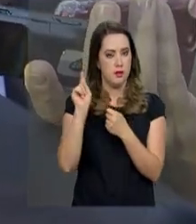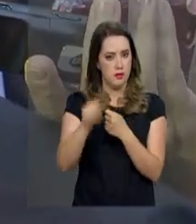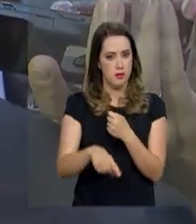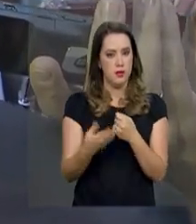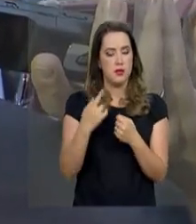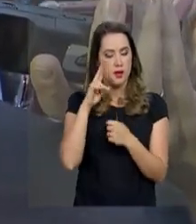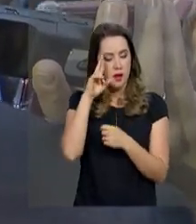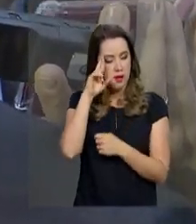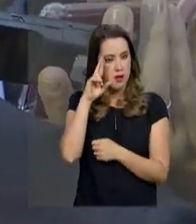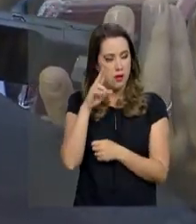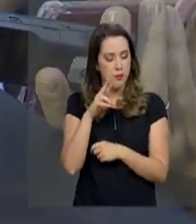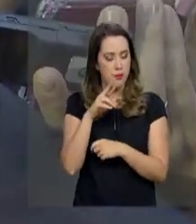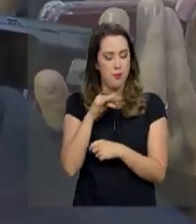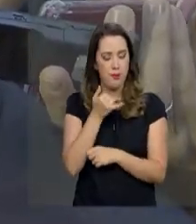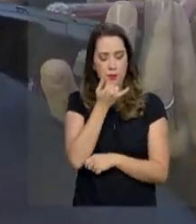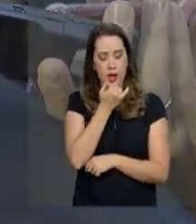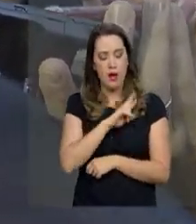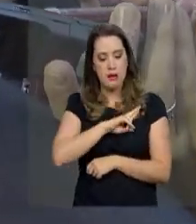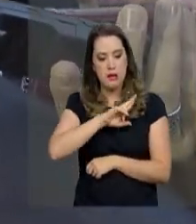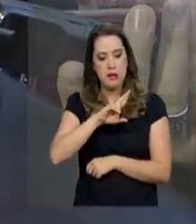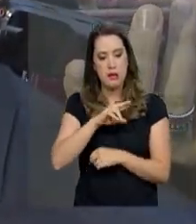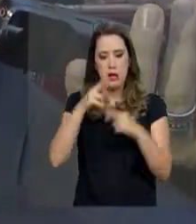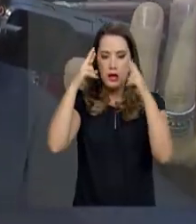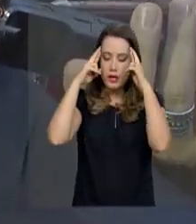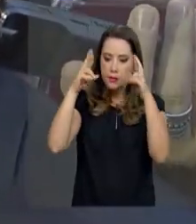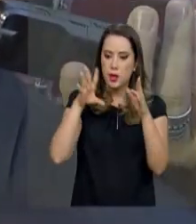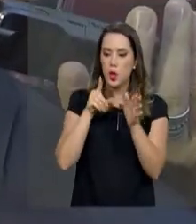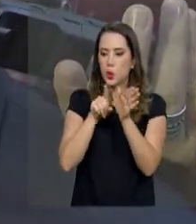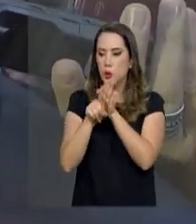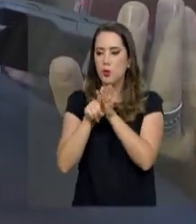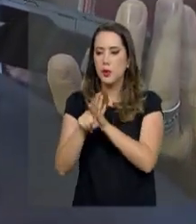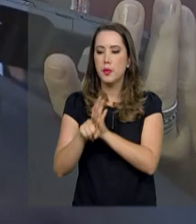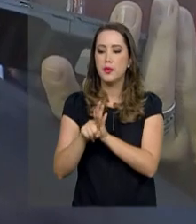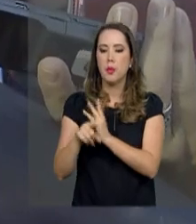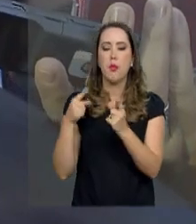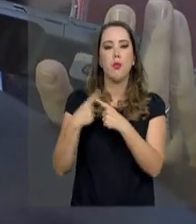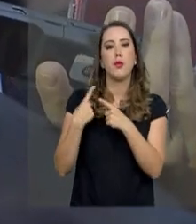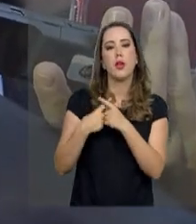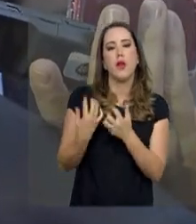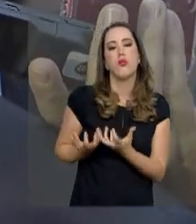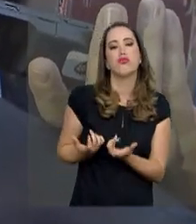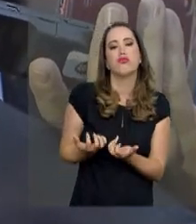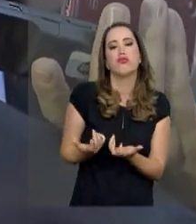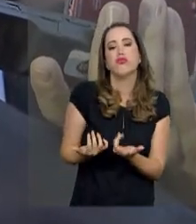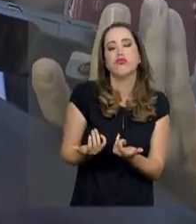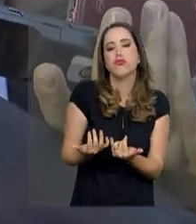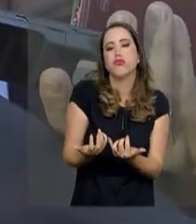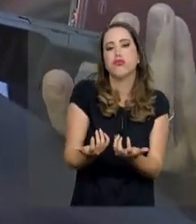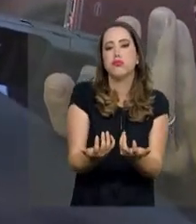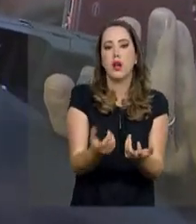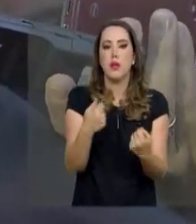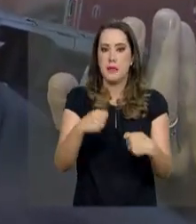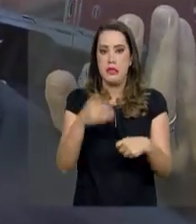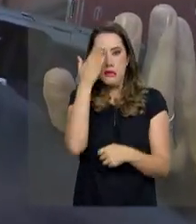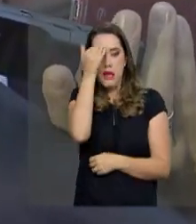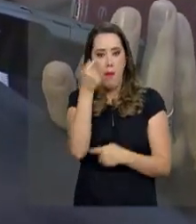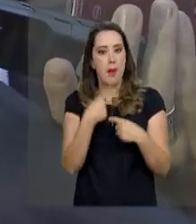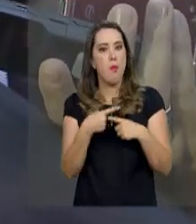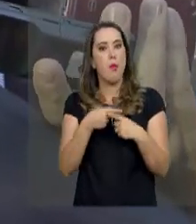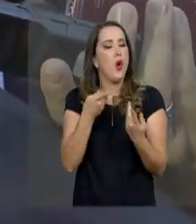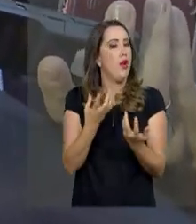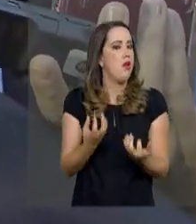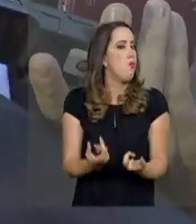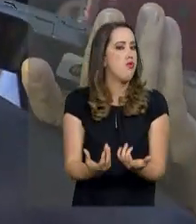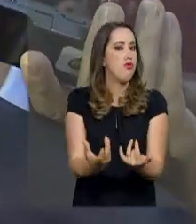respeitado todo o processo, logicamente, de investigação das causas do incêndio, que precisa ser preservado e vai ser coordenado